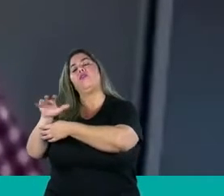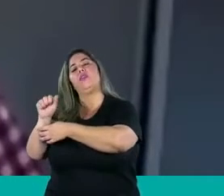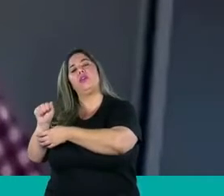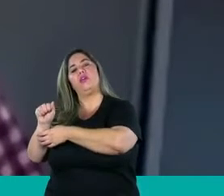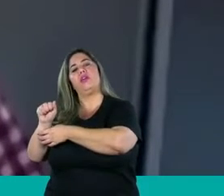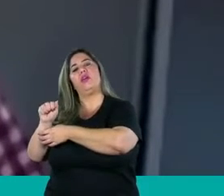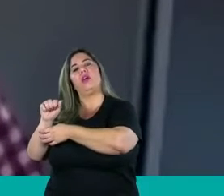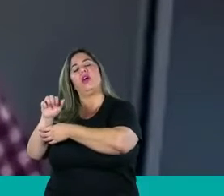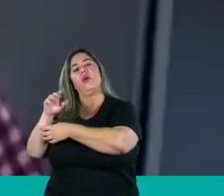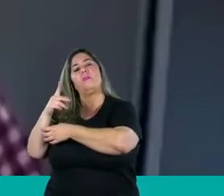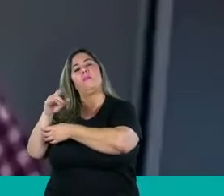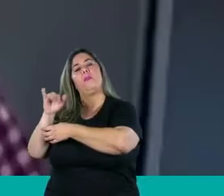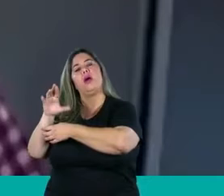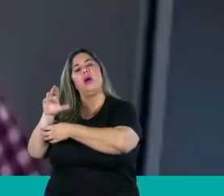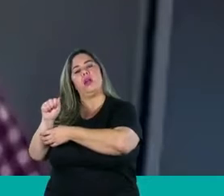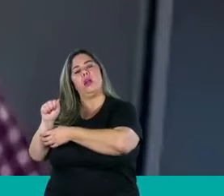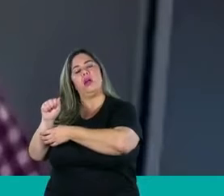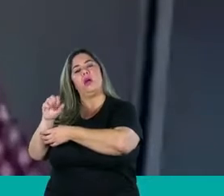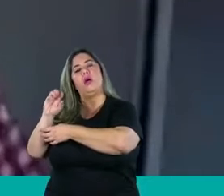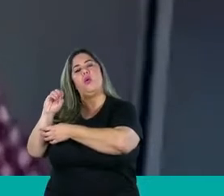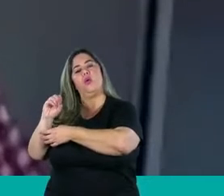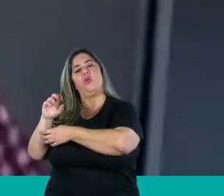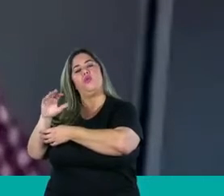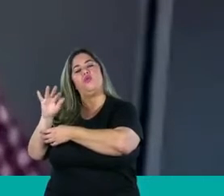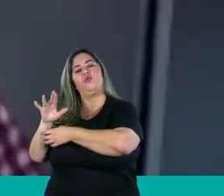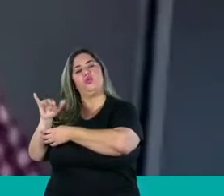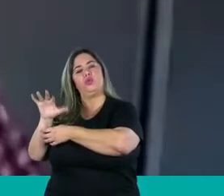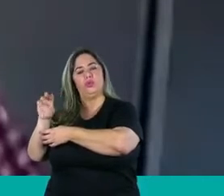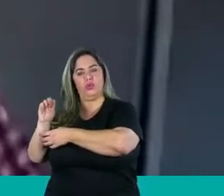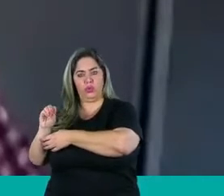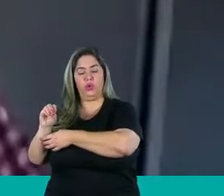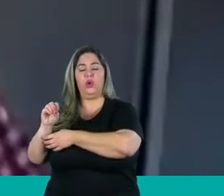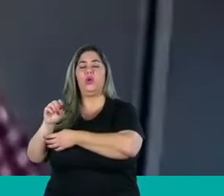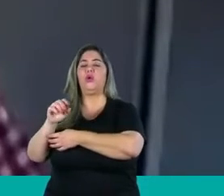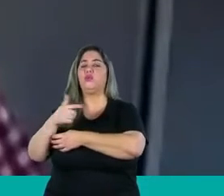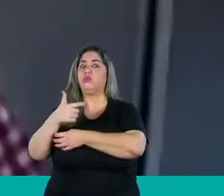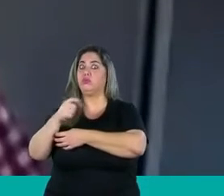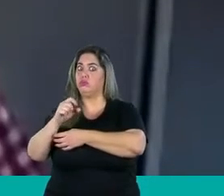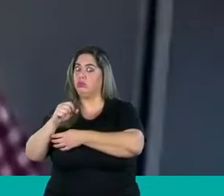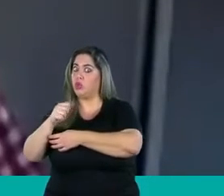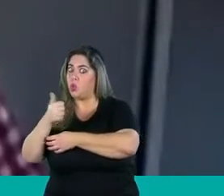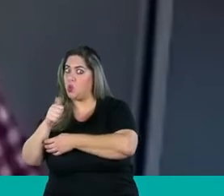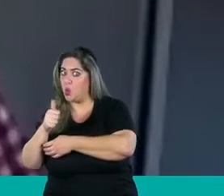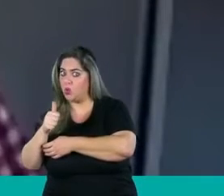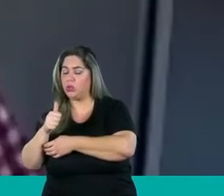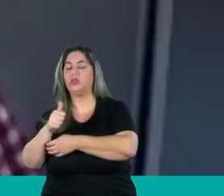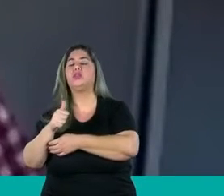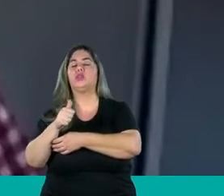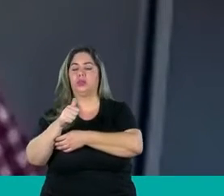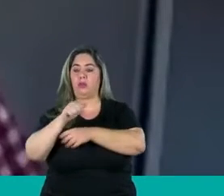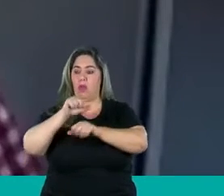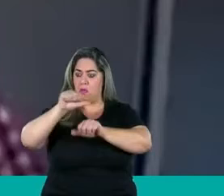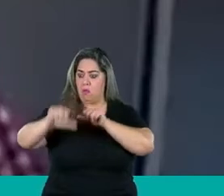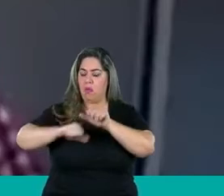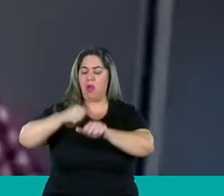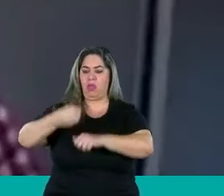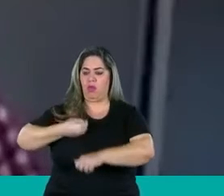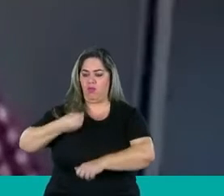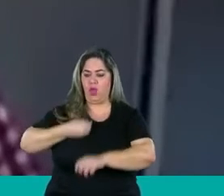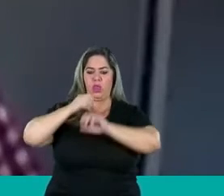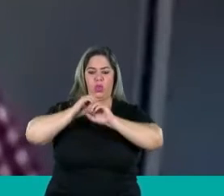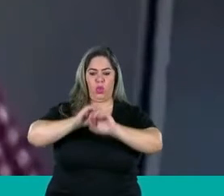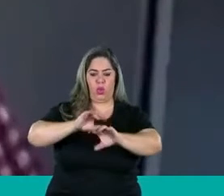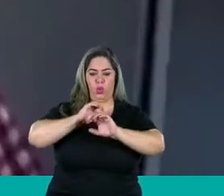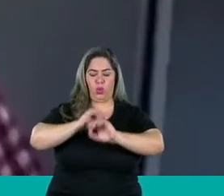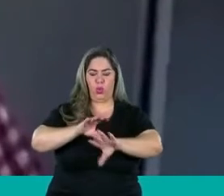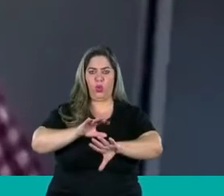Humanidade, de 2011. Nesse livro, a urgência das reformas do pensamento, da vida, da educação,